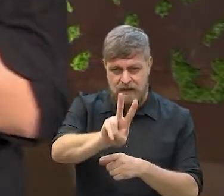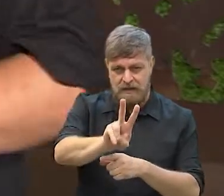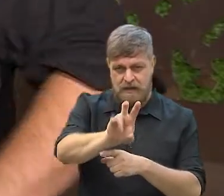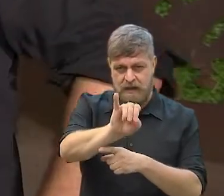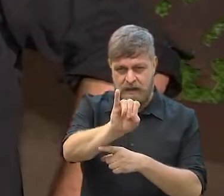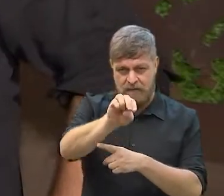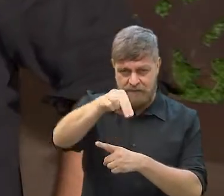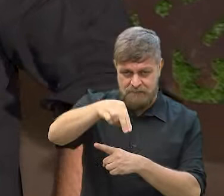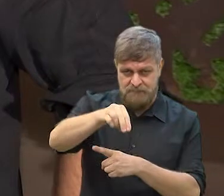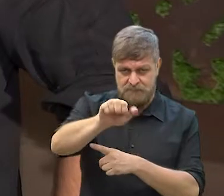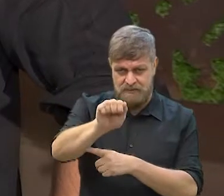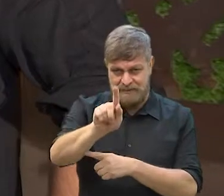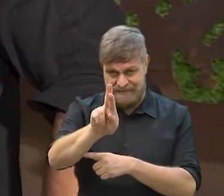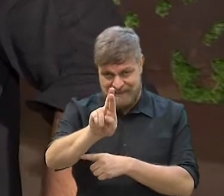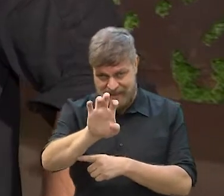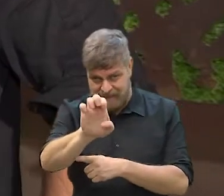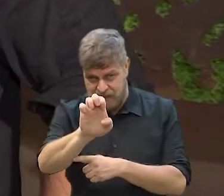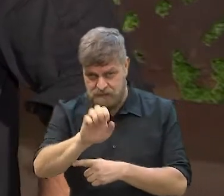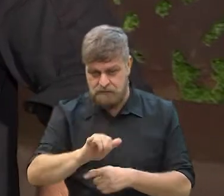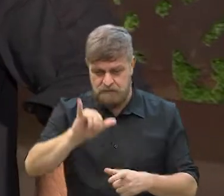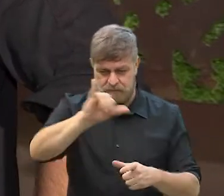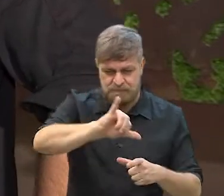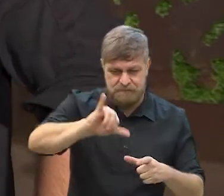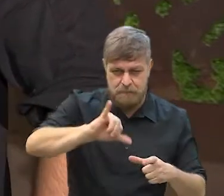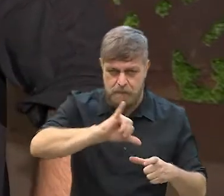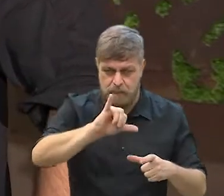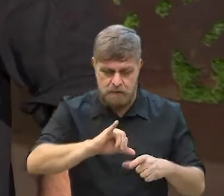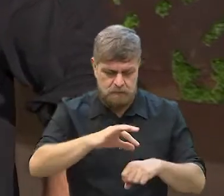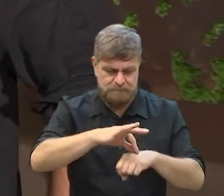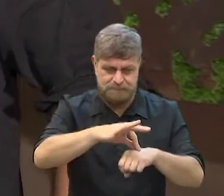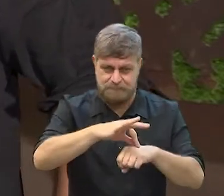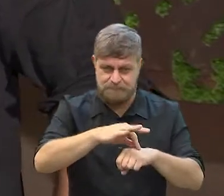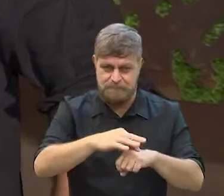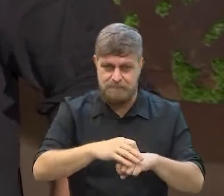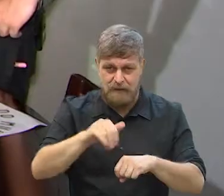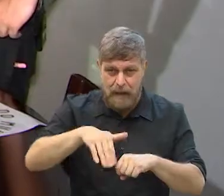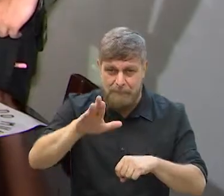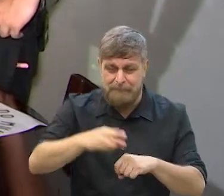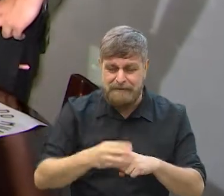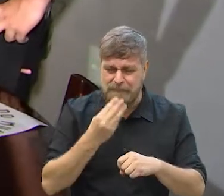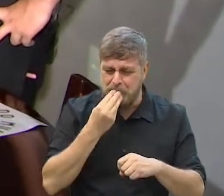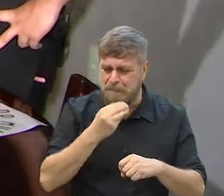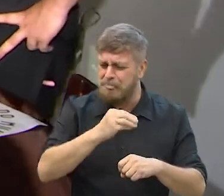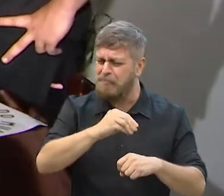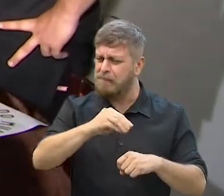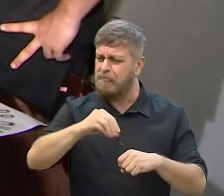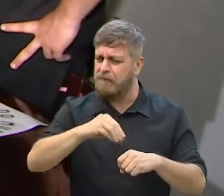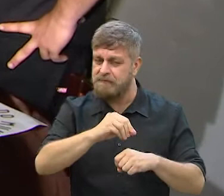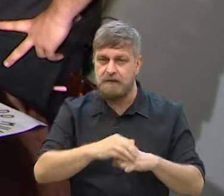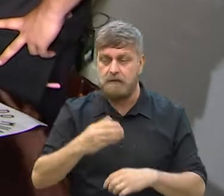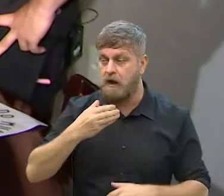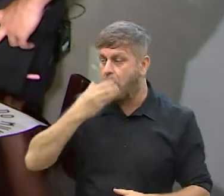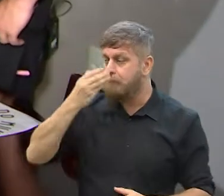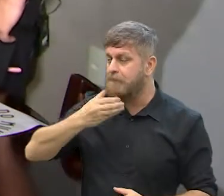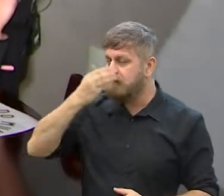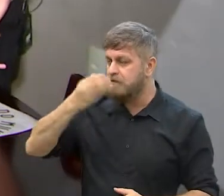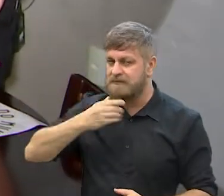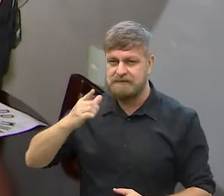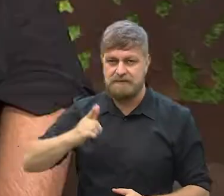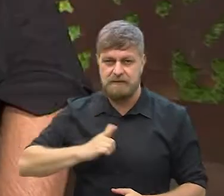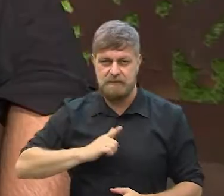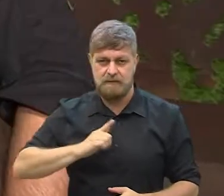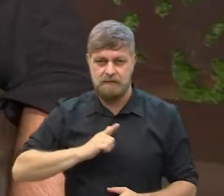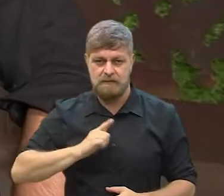vinagre. Justamente, o vinagre é para dar uma acidez maior no molho, mas o vinagre de maçã ele tem uma acidez